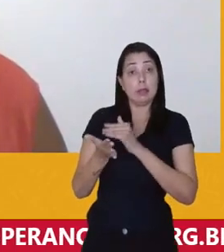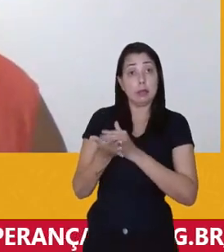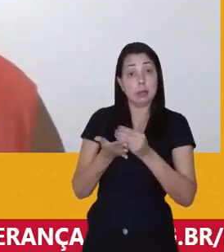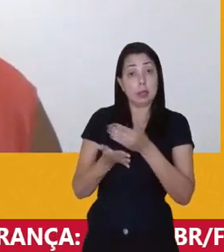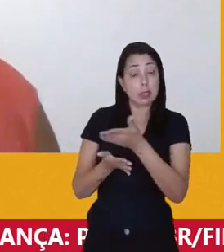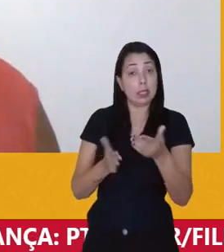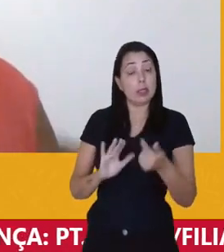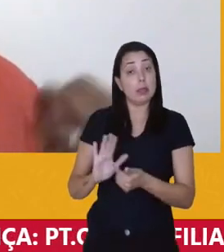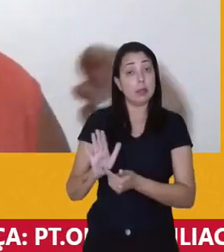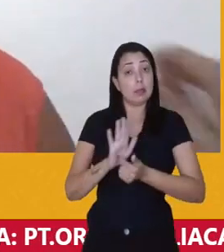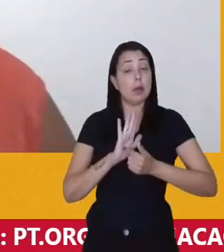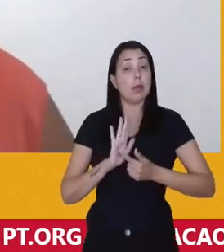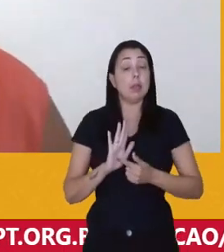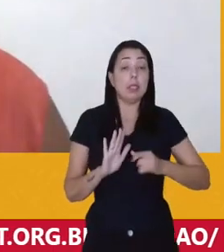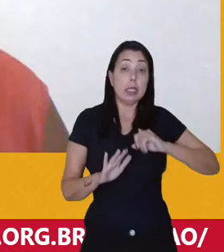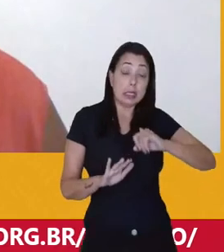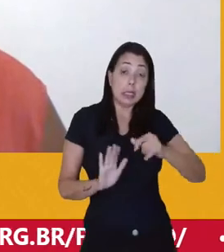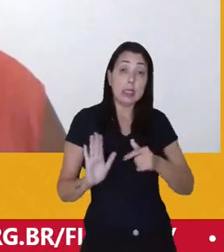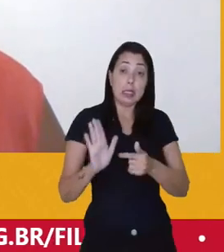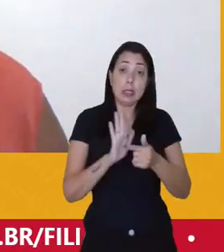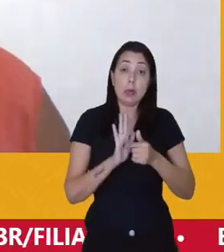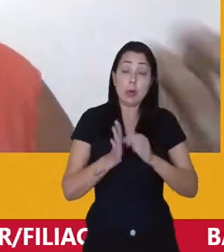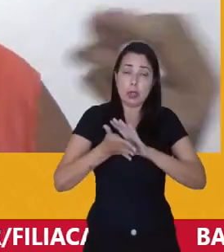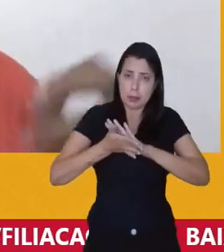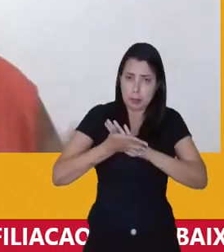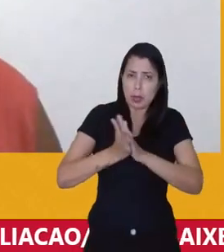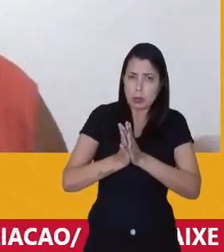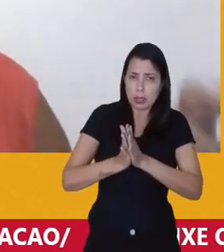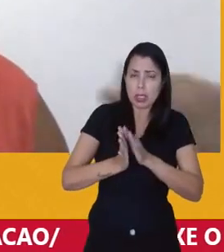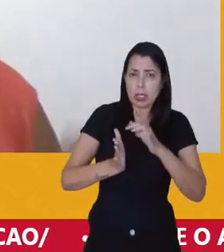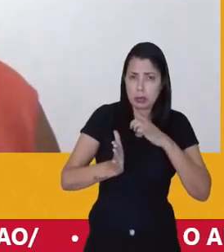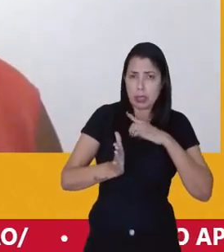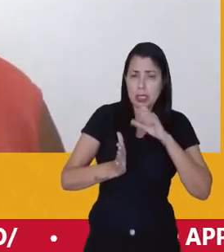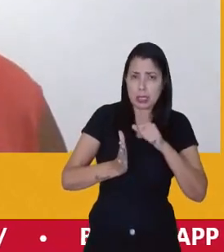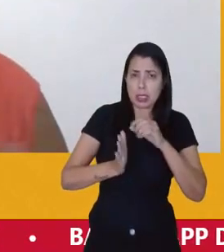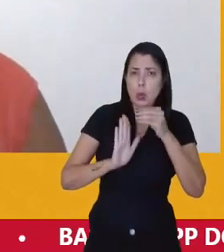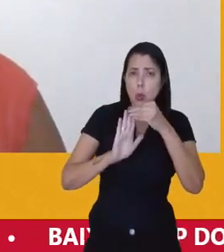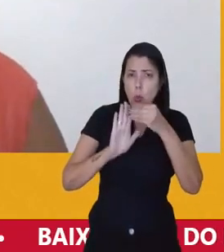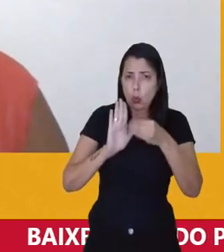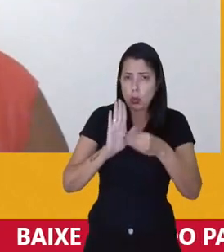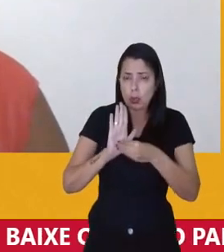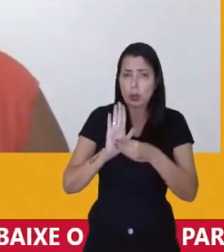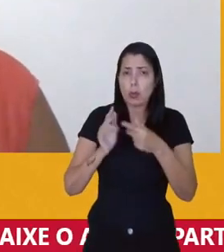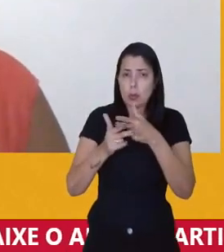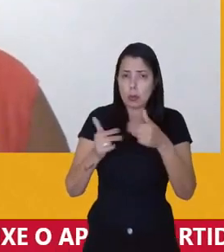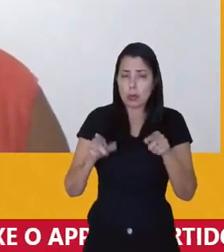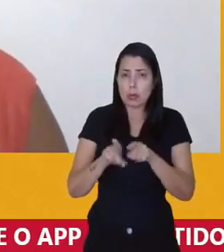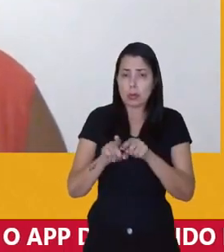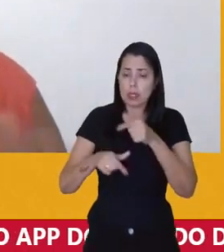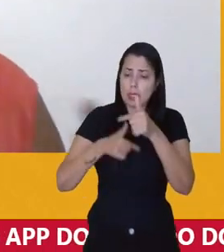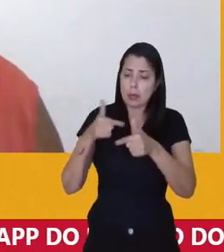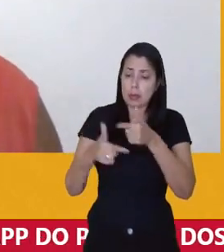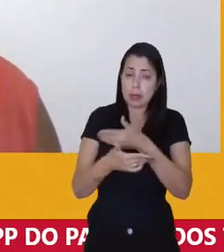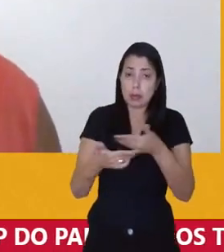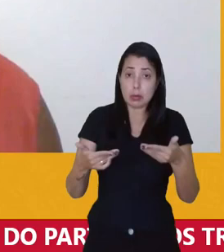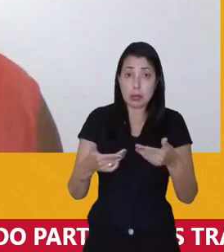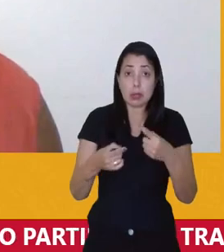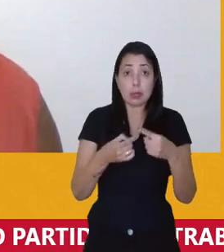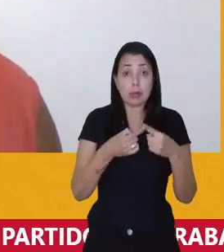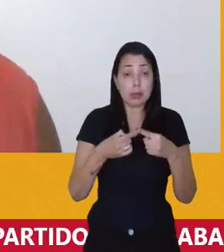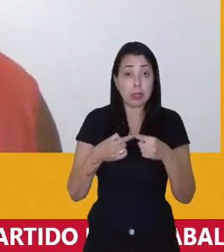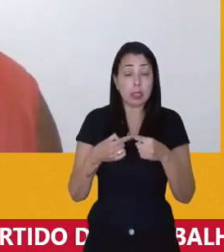que elas demonstram, e se elas demonstram a discriminação, eu tenho então conteúdo e elementos para eu poder trabalhar com isso, ao invés